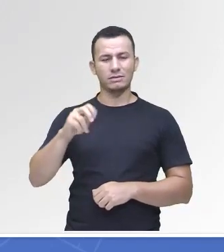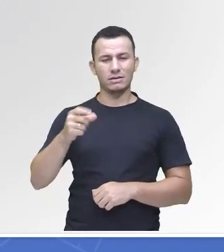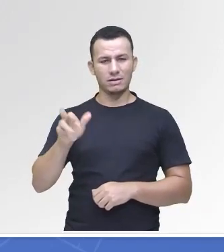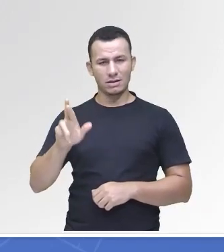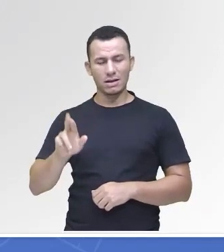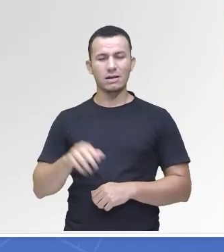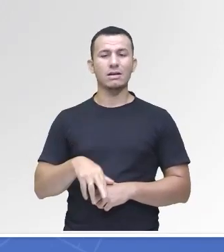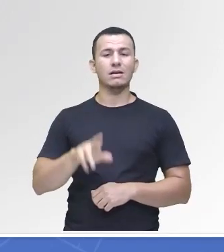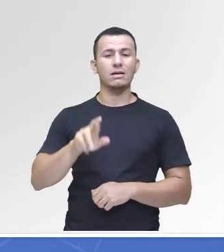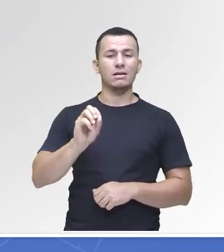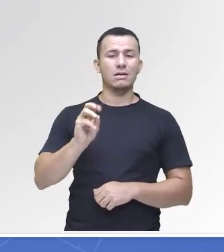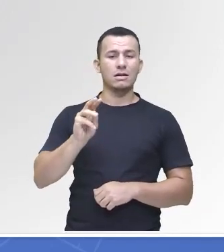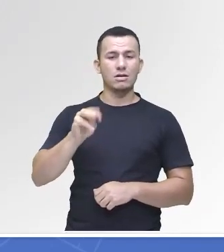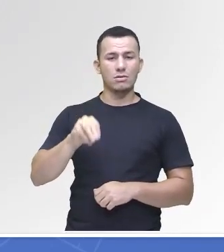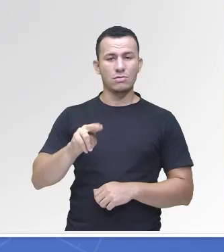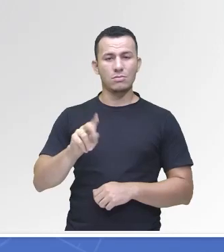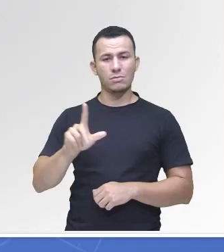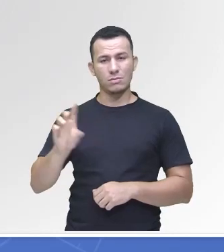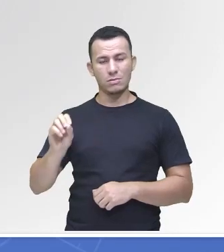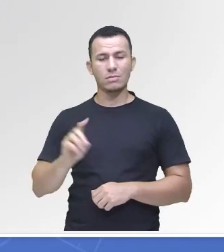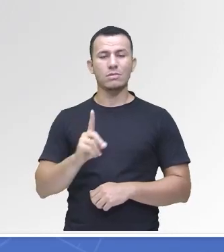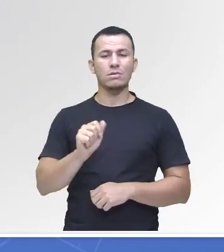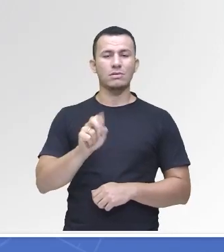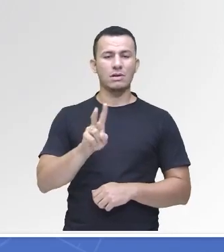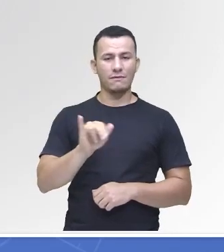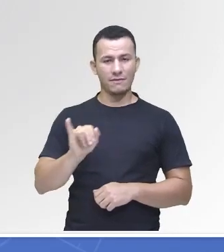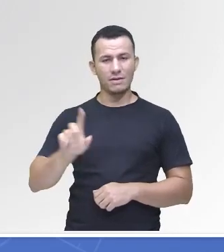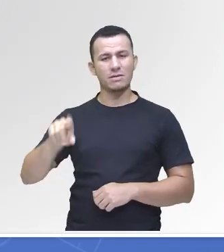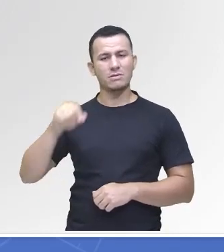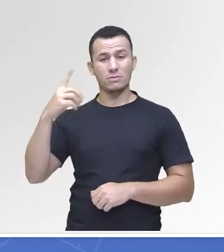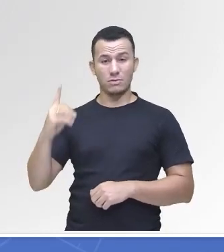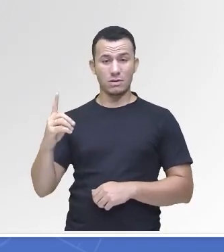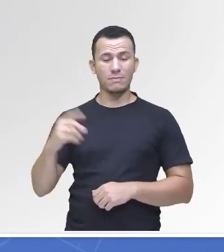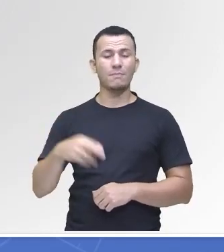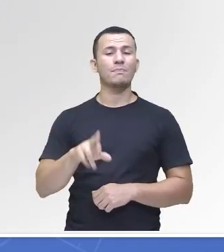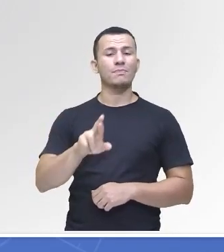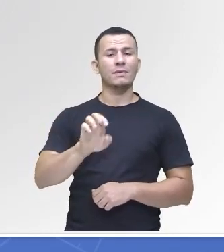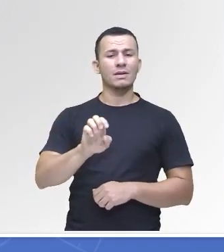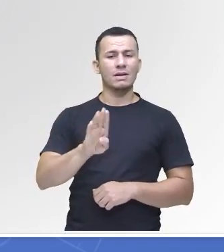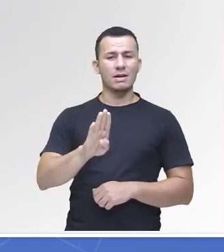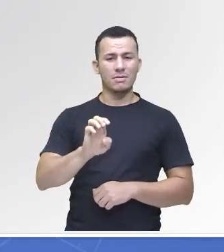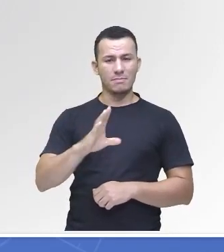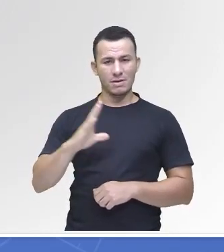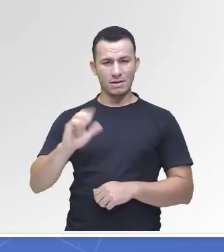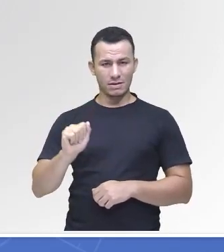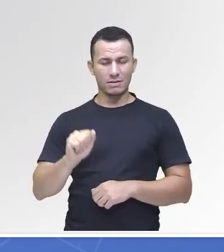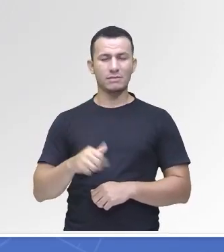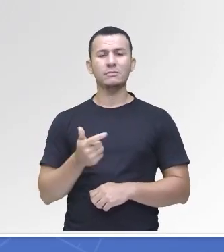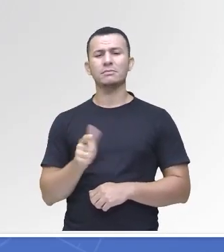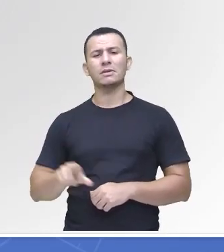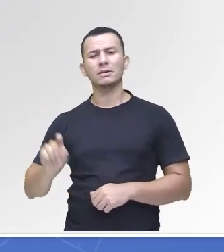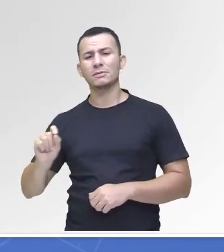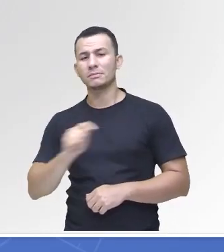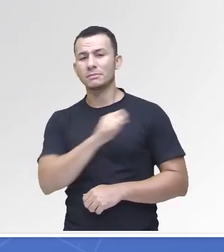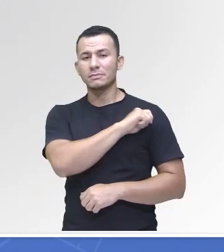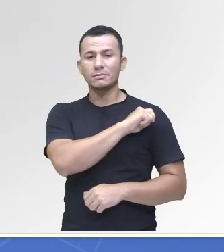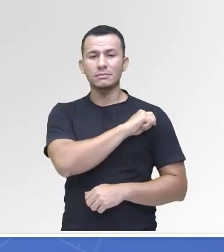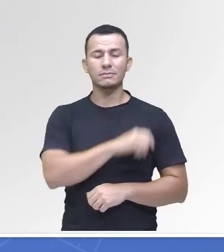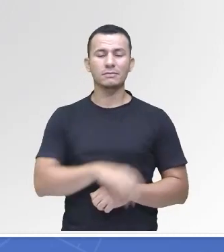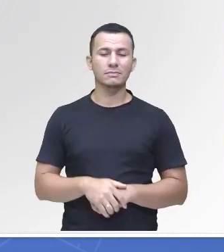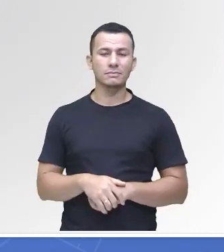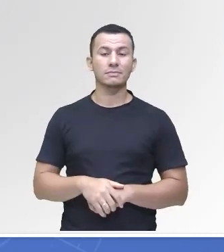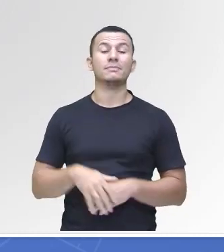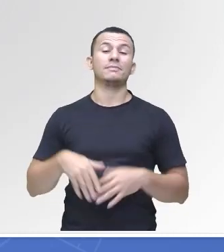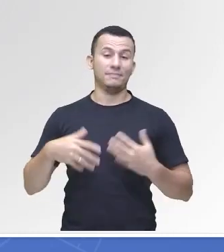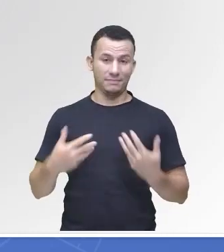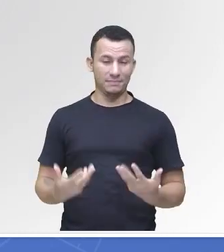Rômulo também, Davi marcando a alternativa D, a Rebeca, quem mais, né?